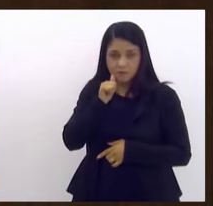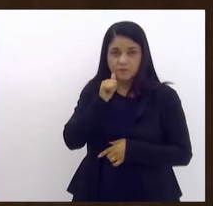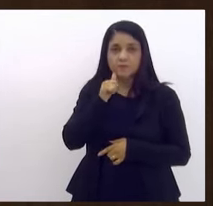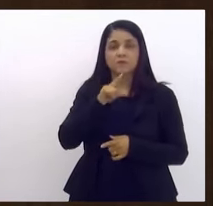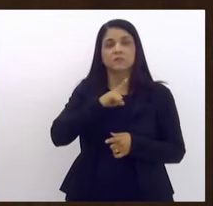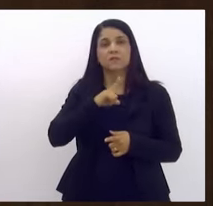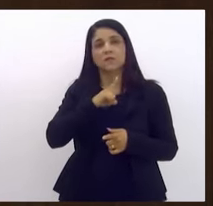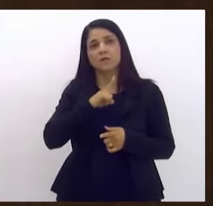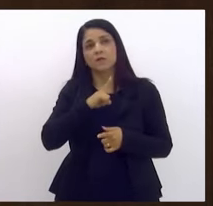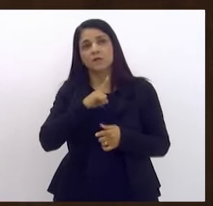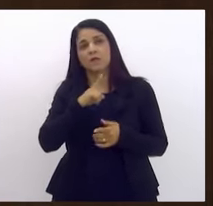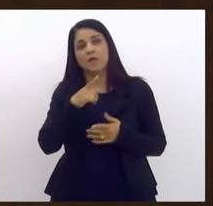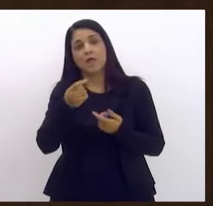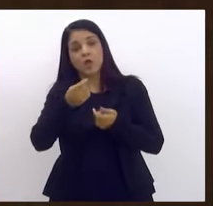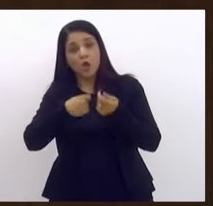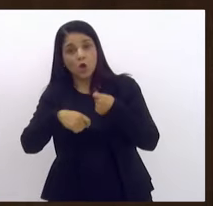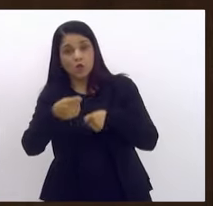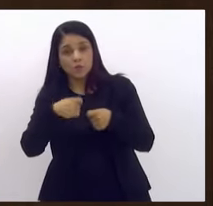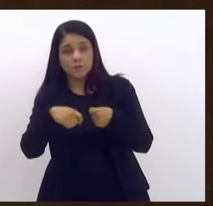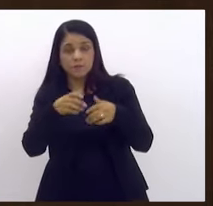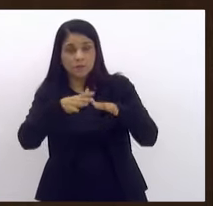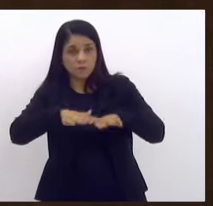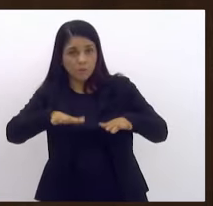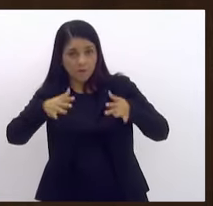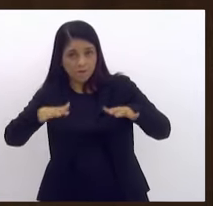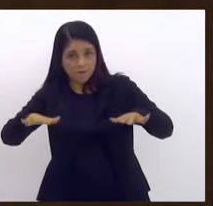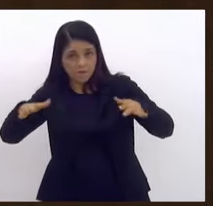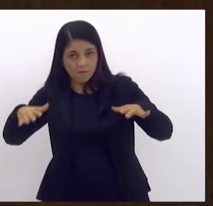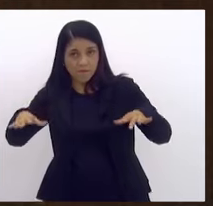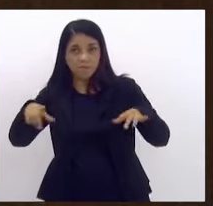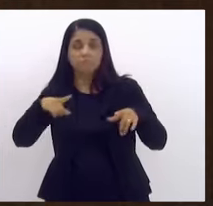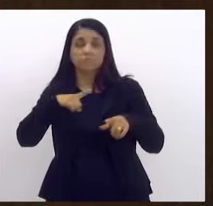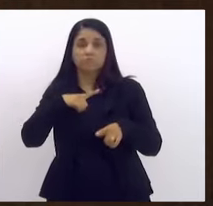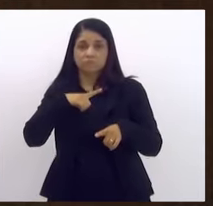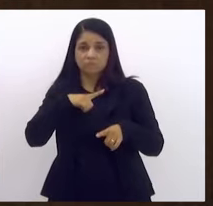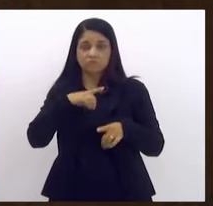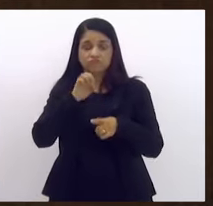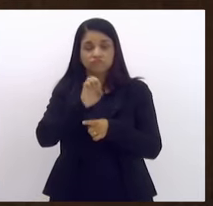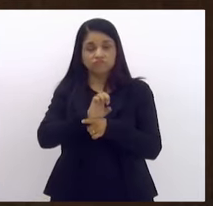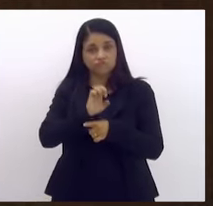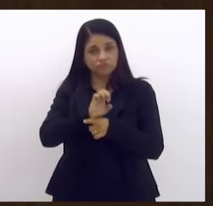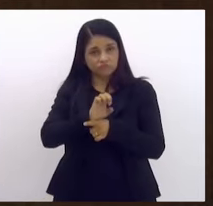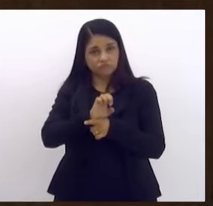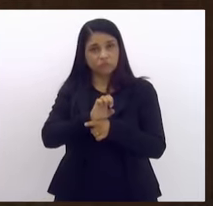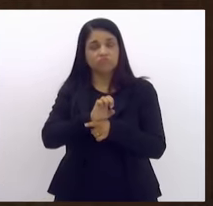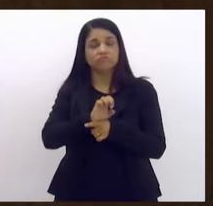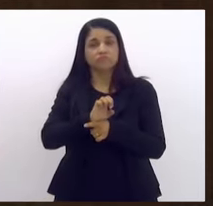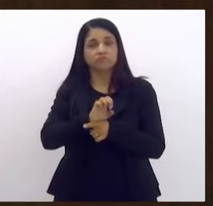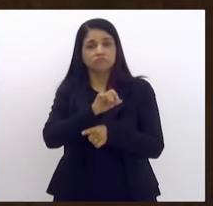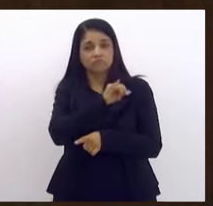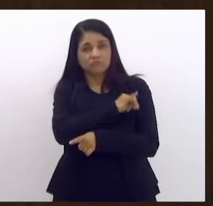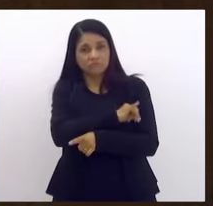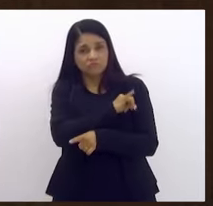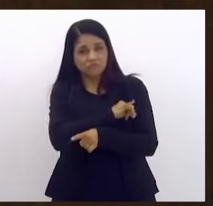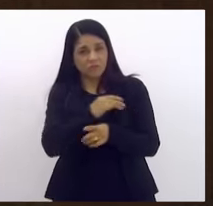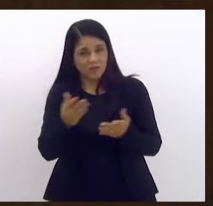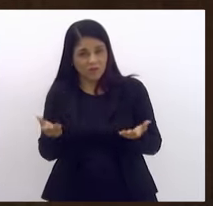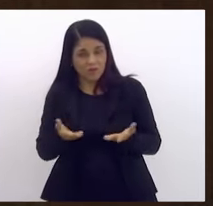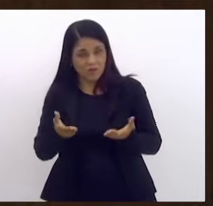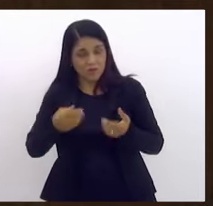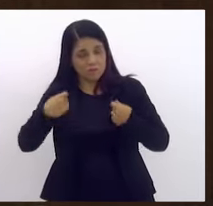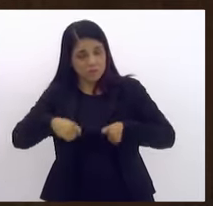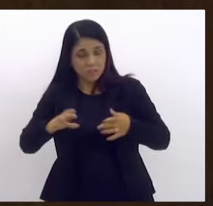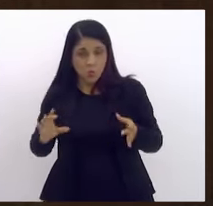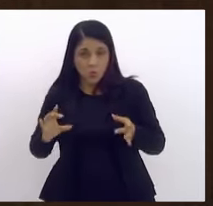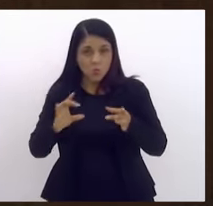como, por exemplo, a economia do mar. É fato que uma das vocações do Estado do Rio de Janeiro, sobretudo no cenário que nós precisamos unir